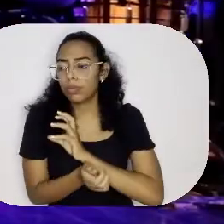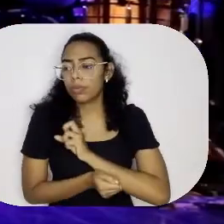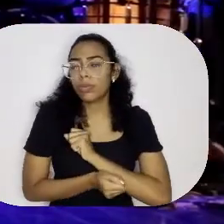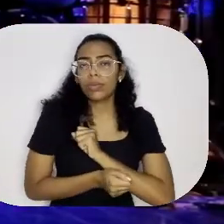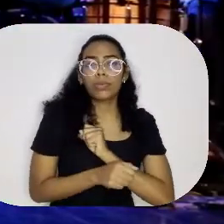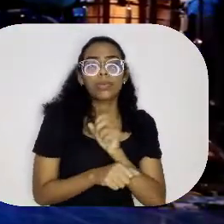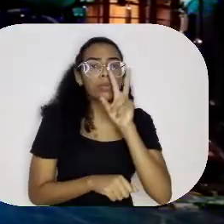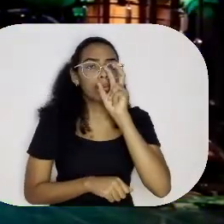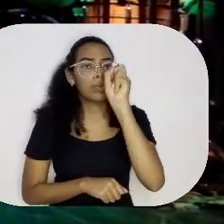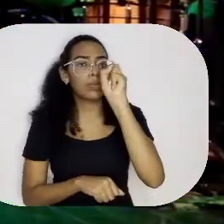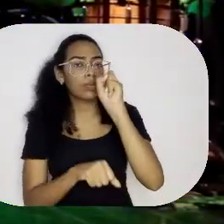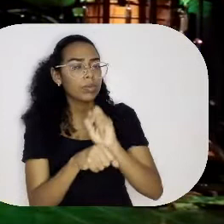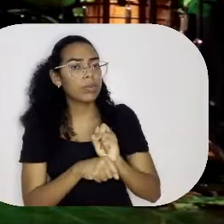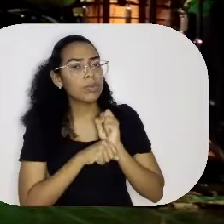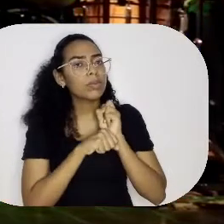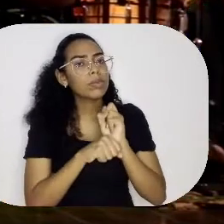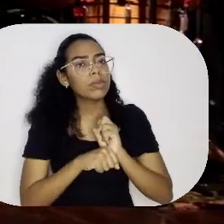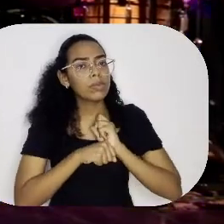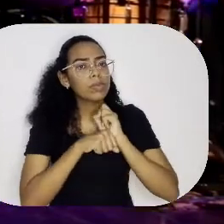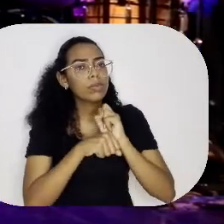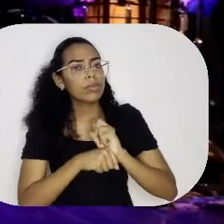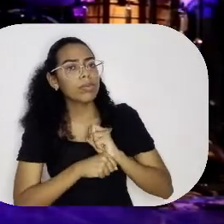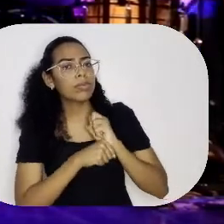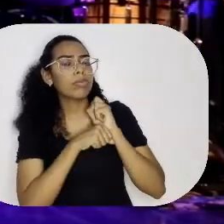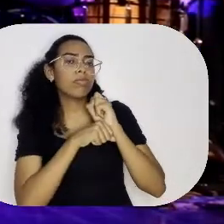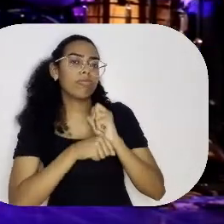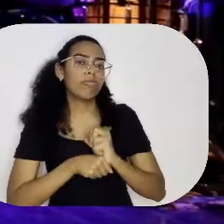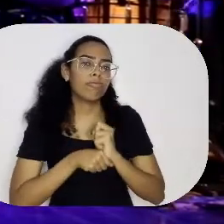amor, força e esperança,